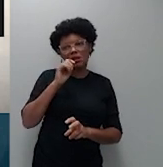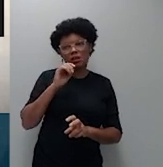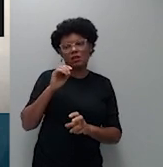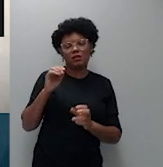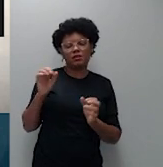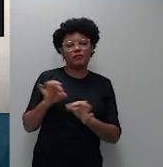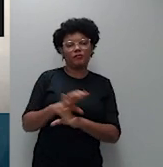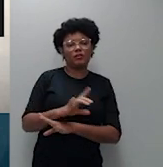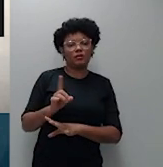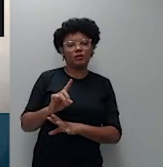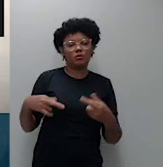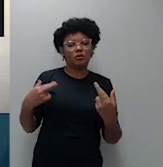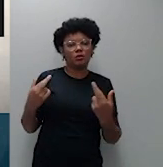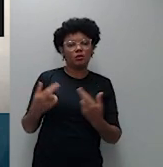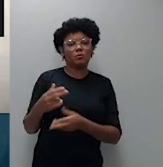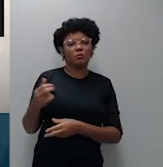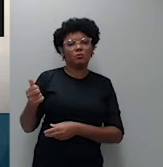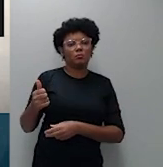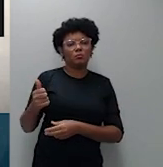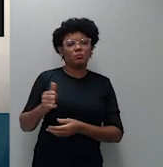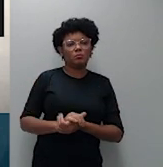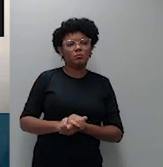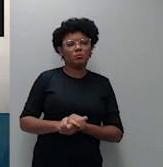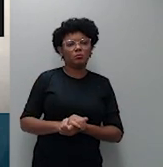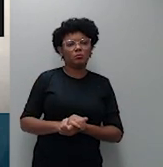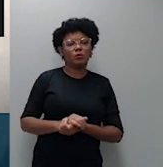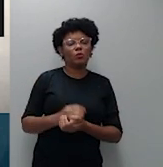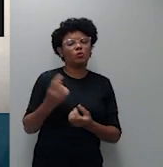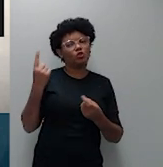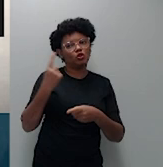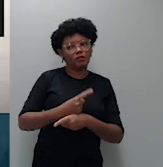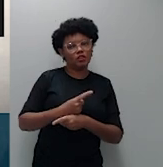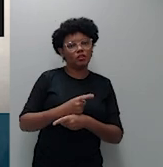são daí todos